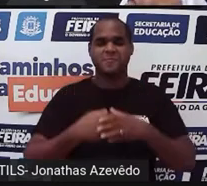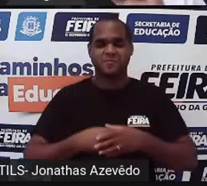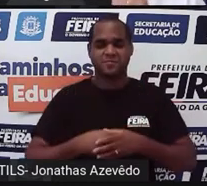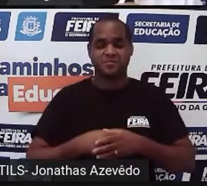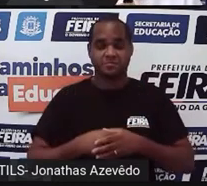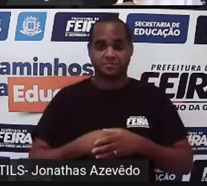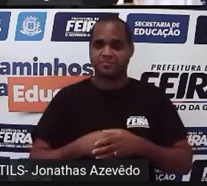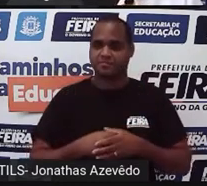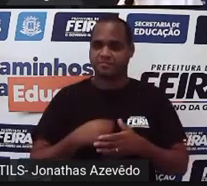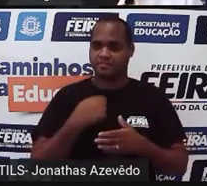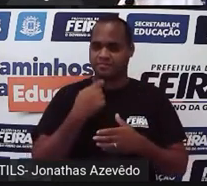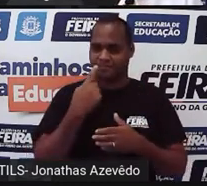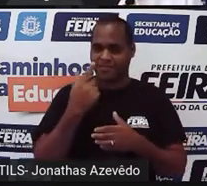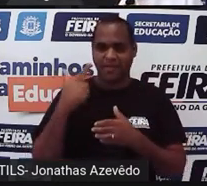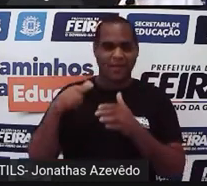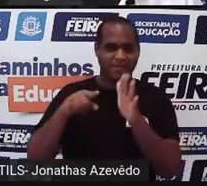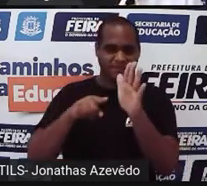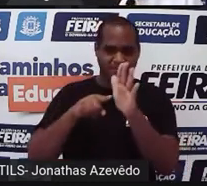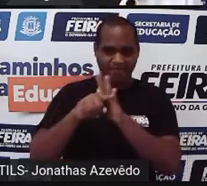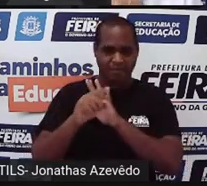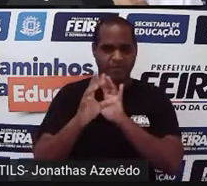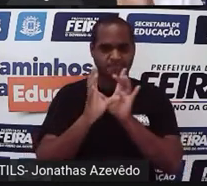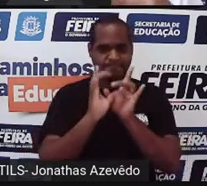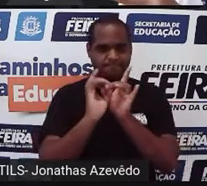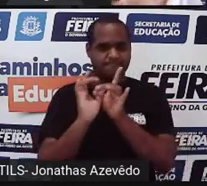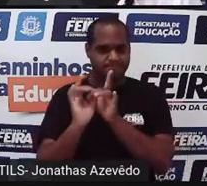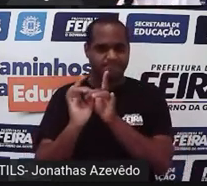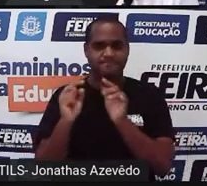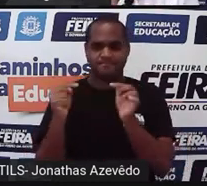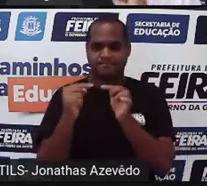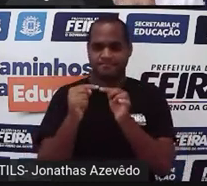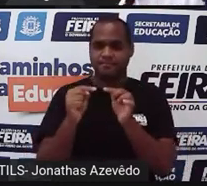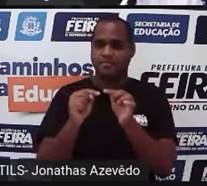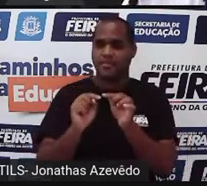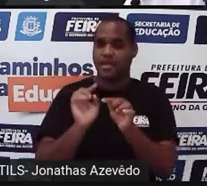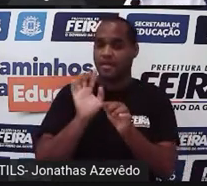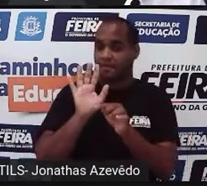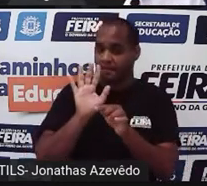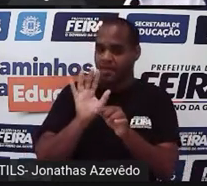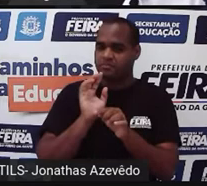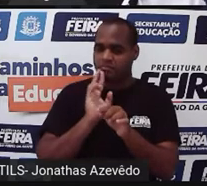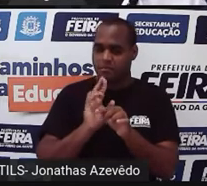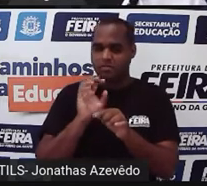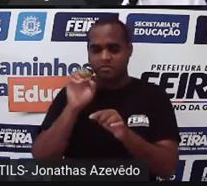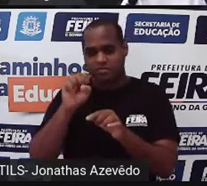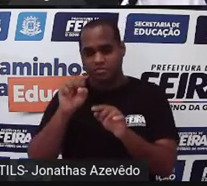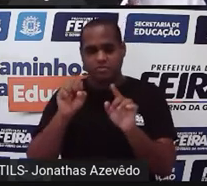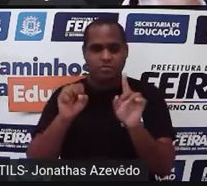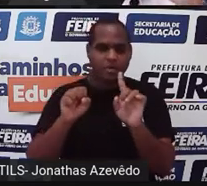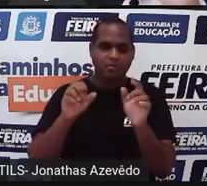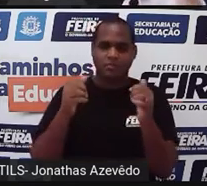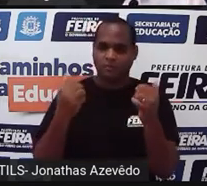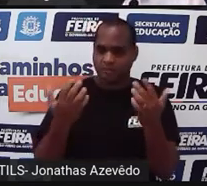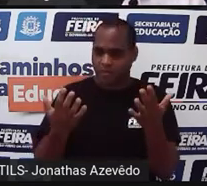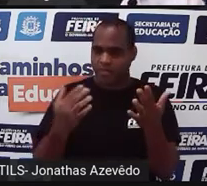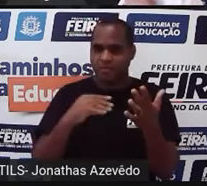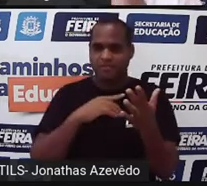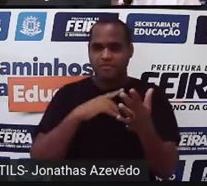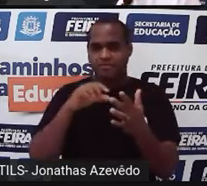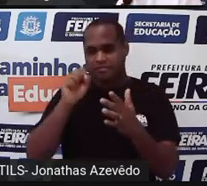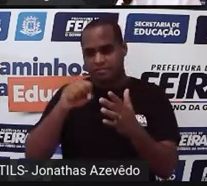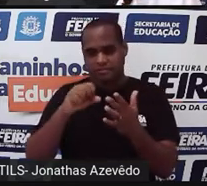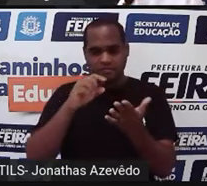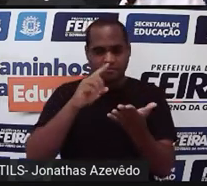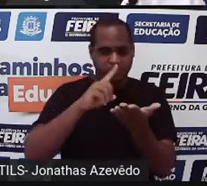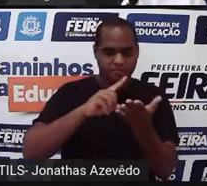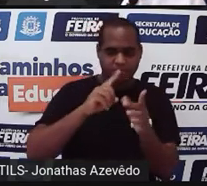eu vou até te fazer uma pergunta em relação a isso, né? Mas aqui a resposta é sim ou não, caso você tenha encontrado o seu